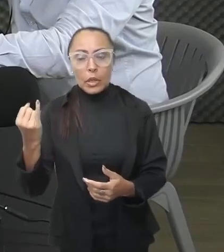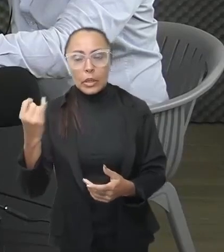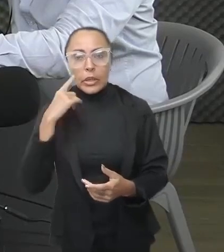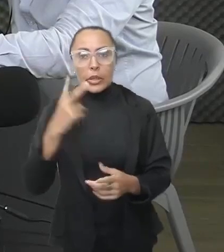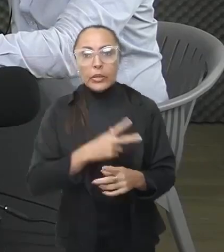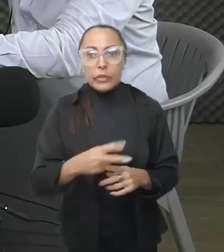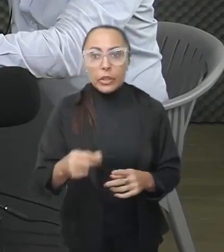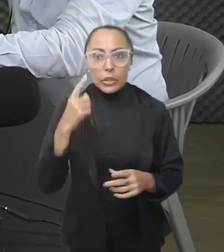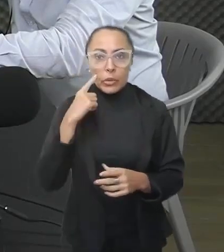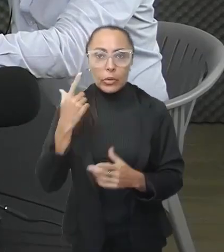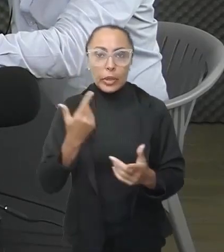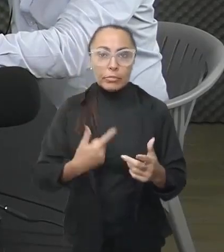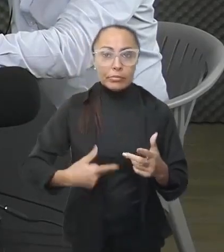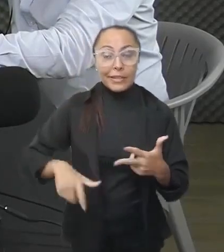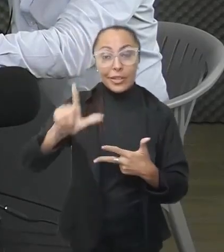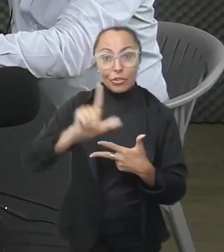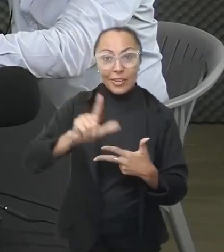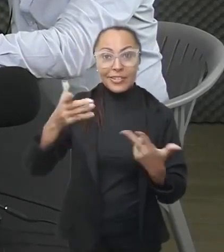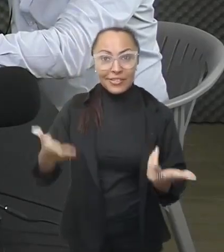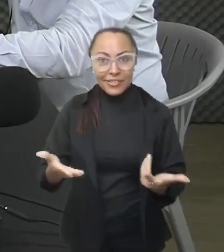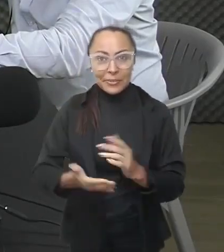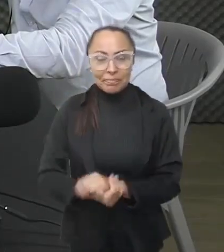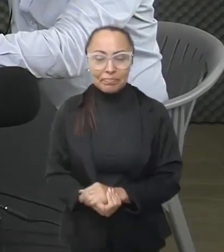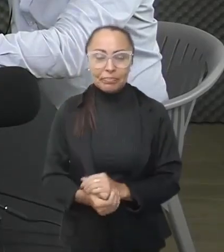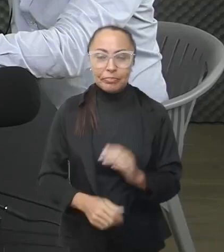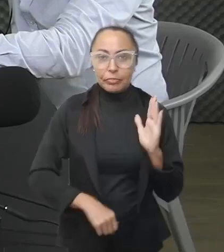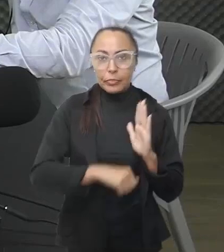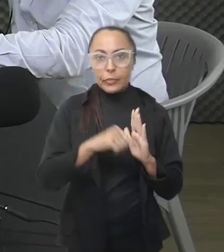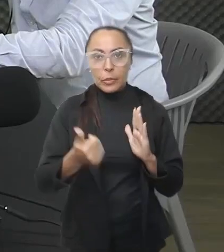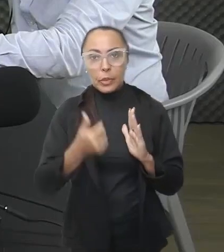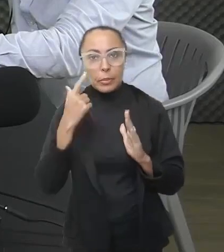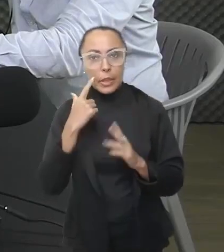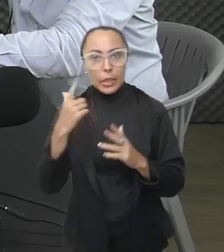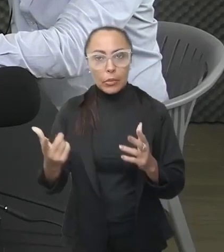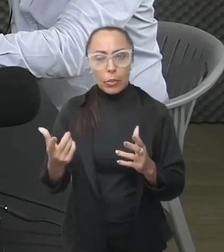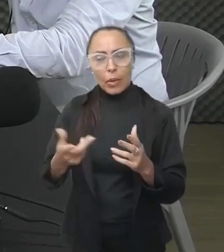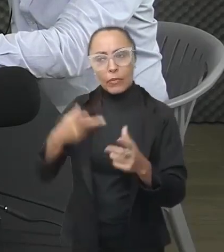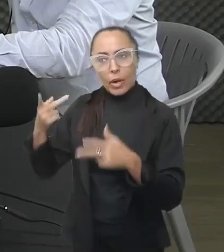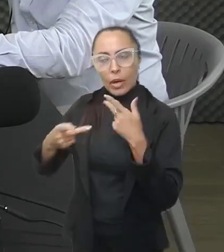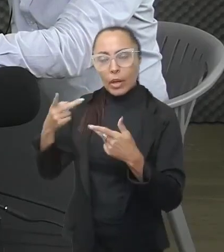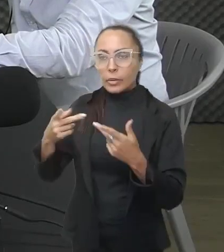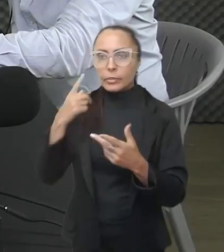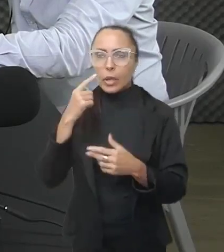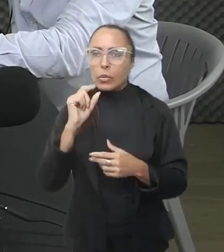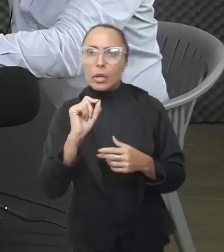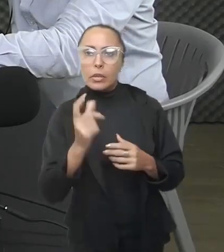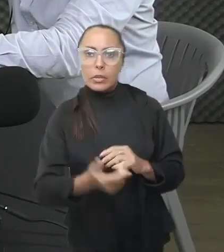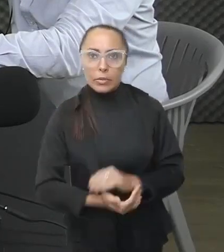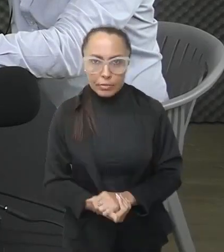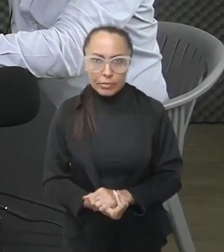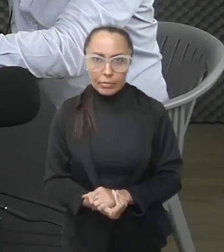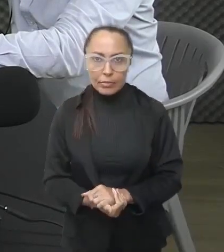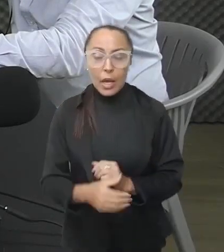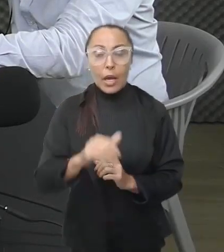legislativas. Quando eu digo assim, vitórias legislativas primeiro, depoimento acolhedor. O que é isso? Depoimento